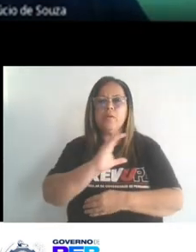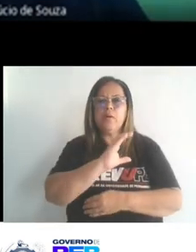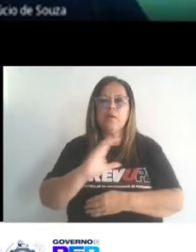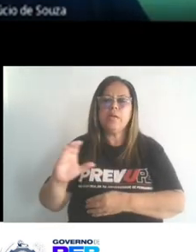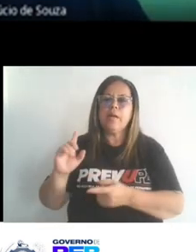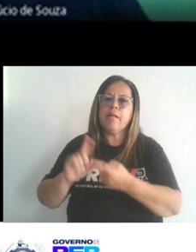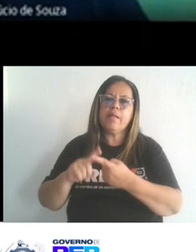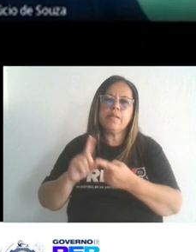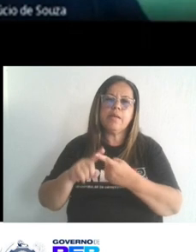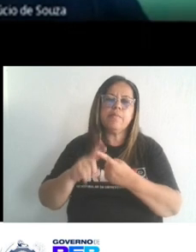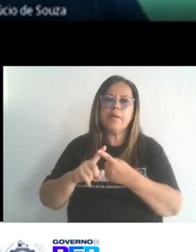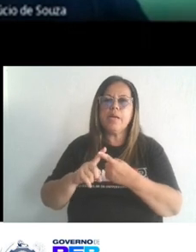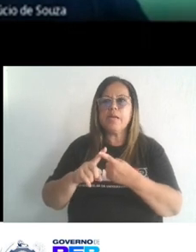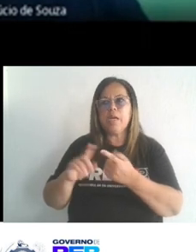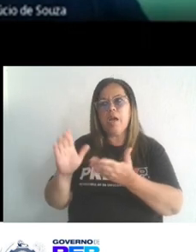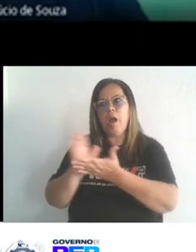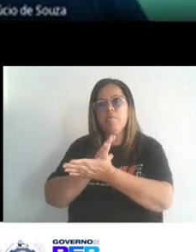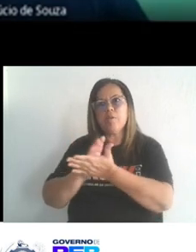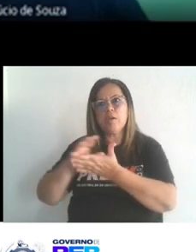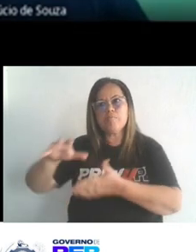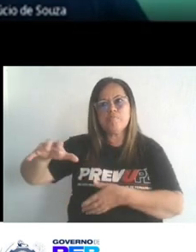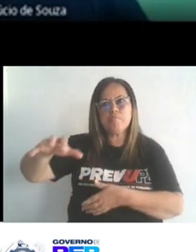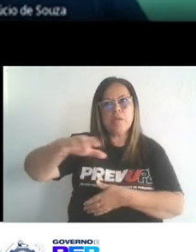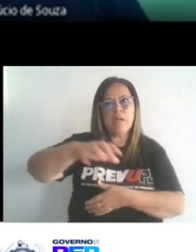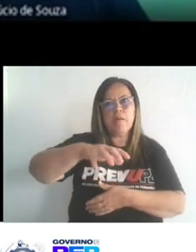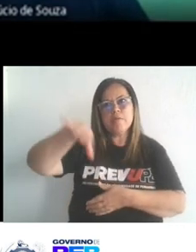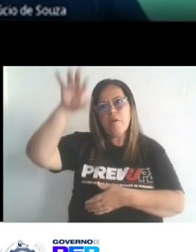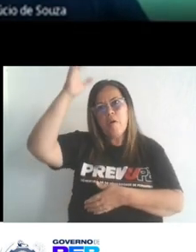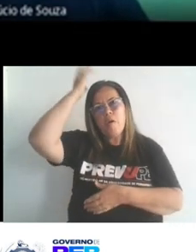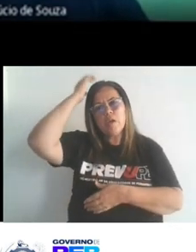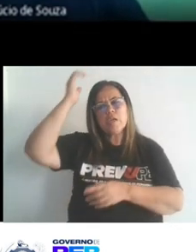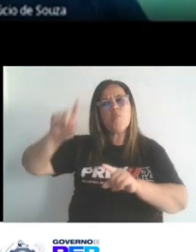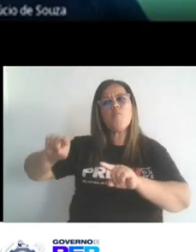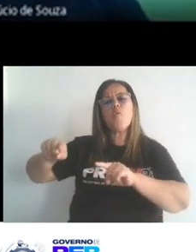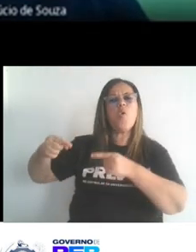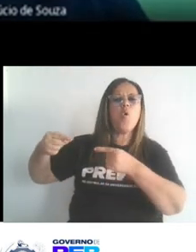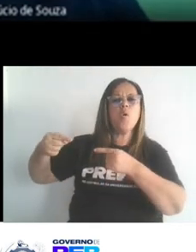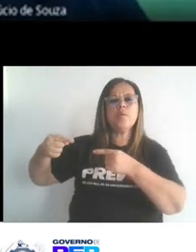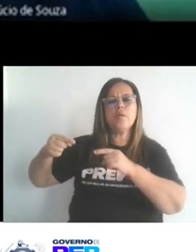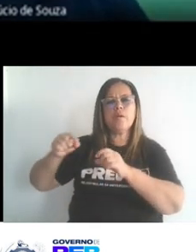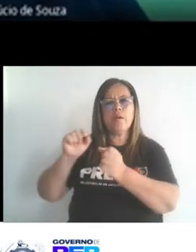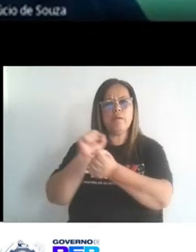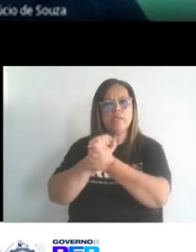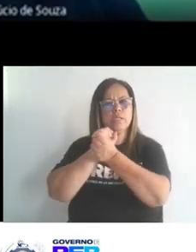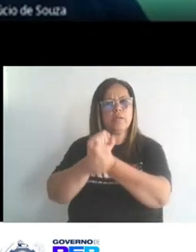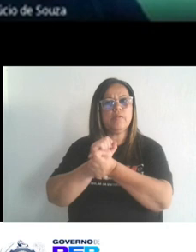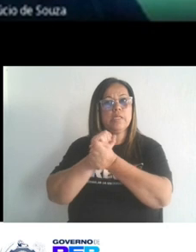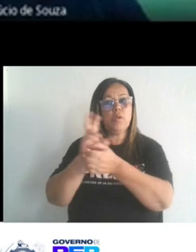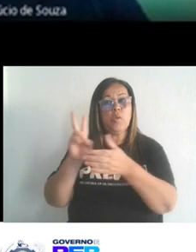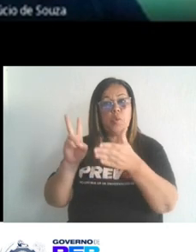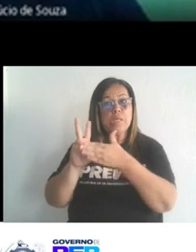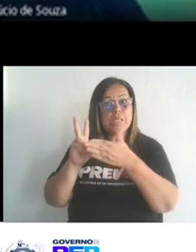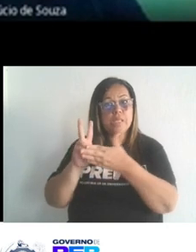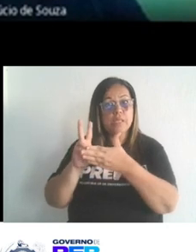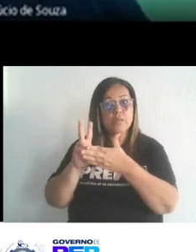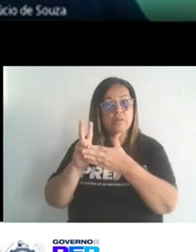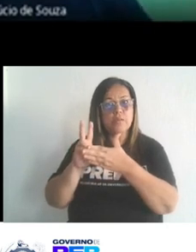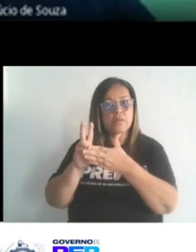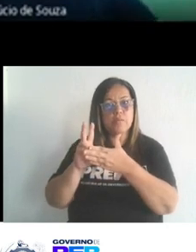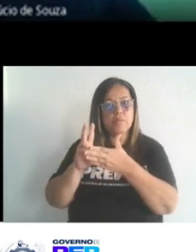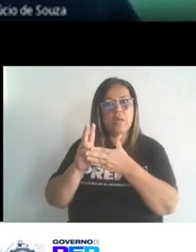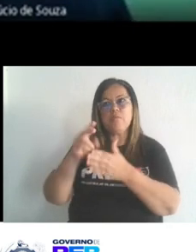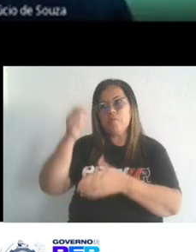da coroa se colocaram contra a escravização dos índios não dos africanos